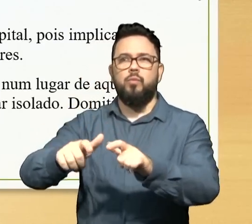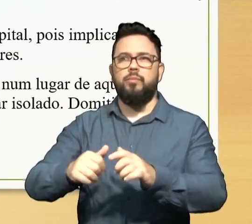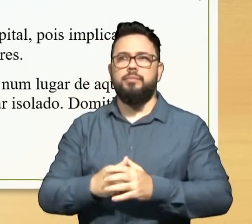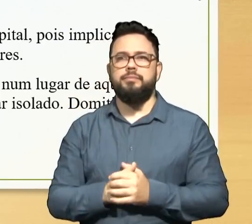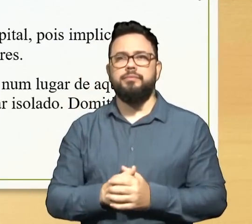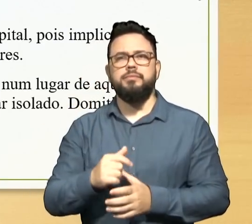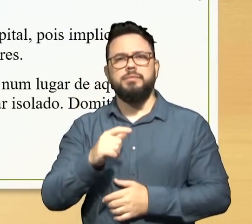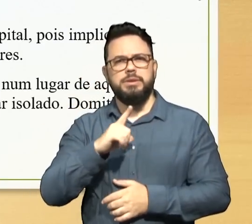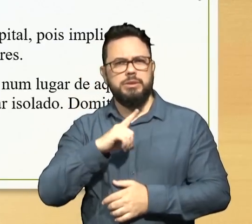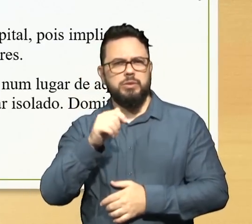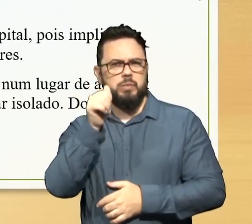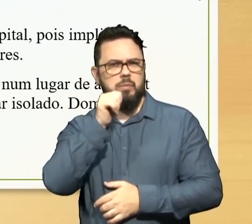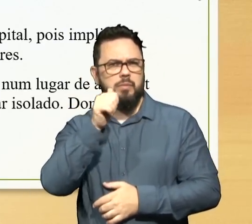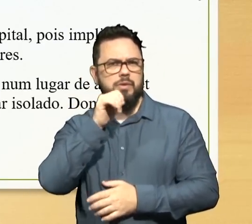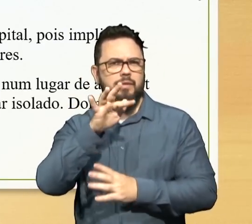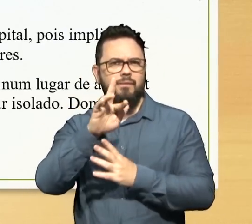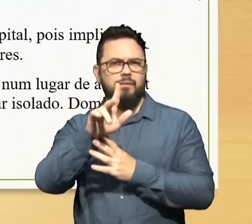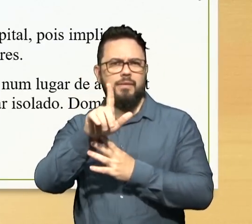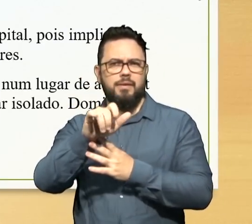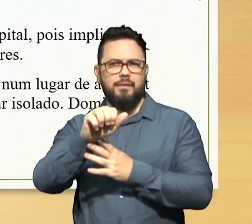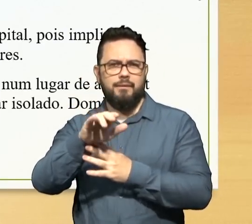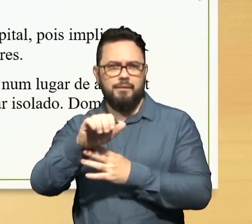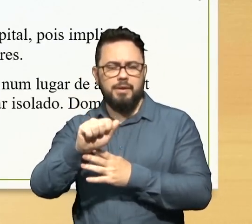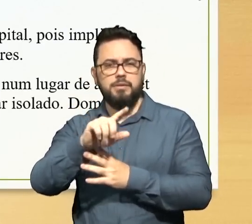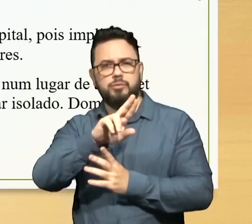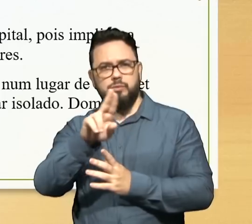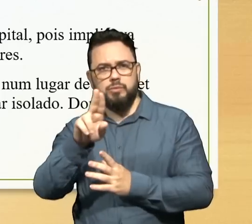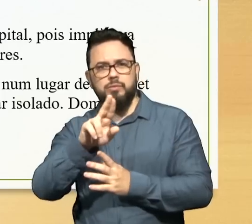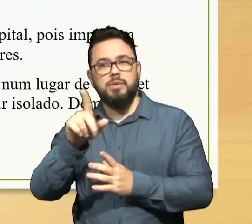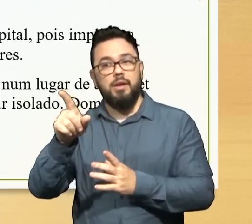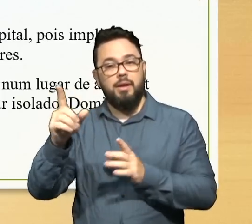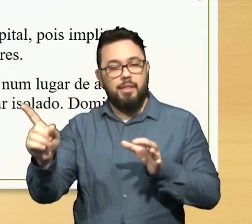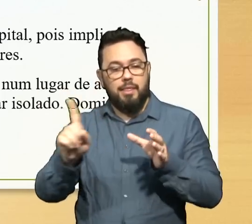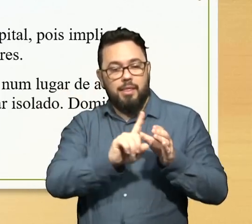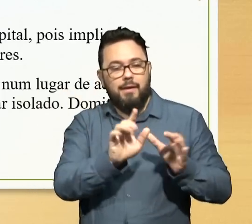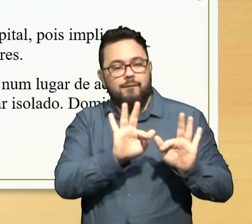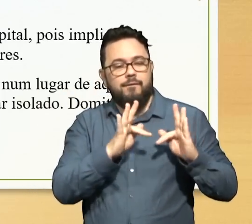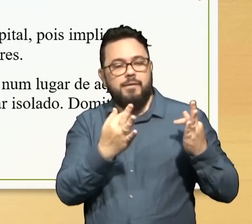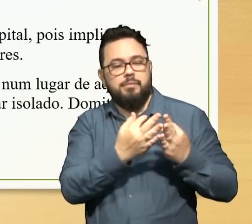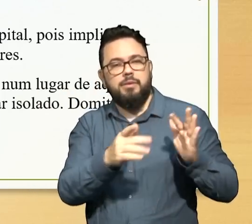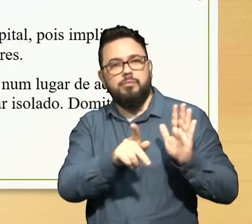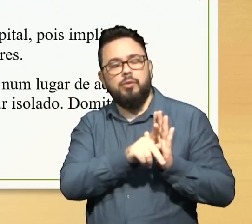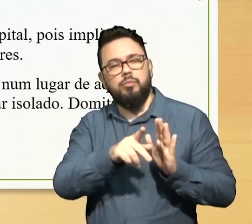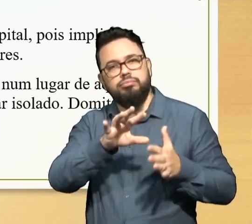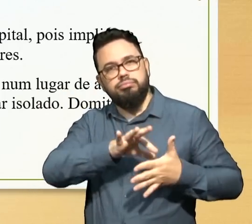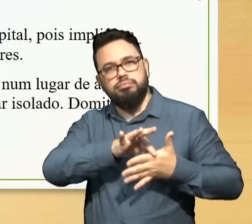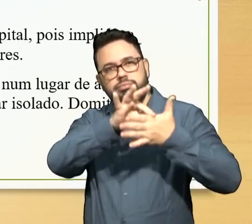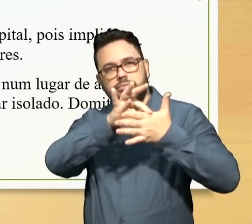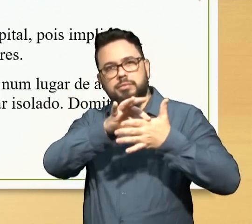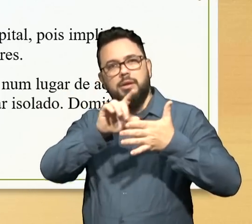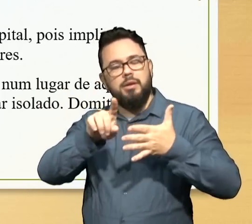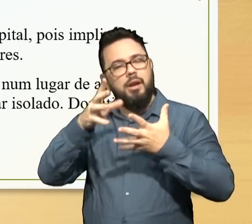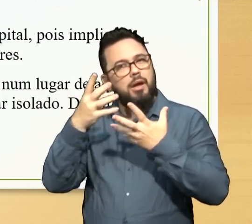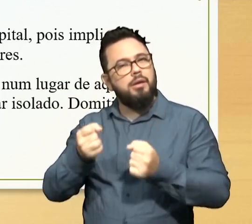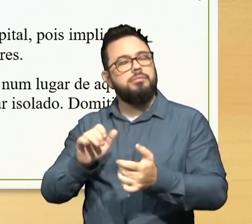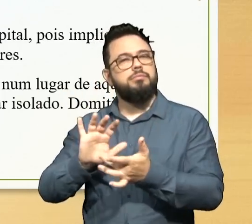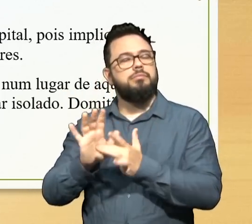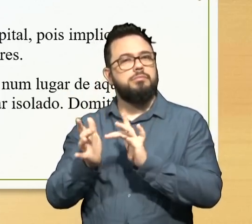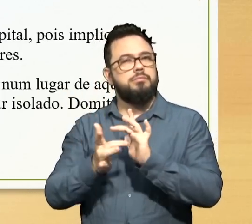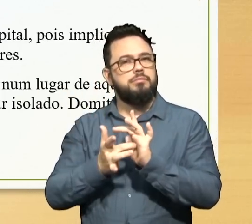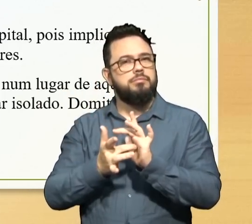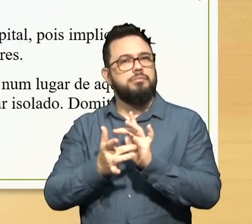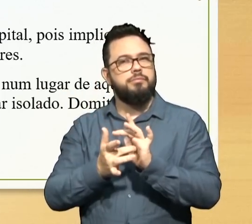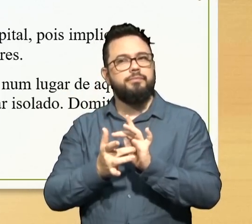Domitila Flávia Domitila era parente de Domiciano e quando ela se converteu ao cristianismo eu vou falar mais de